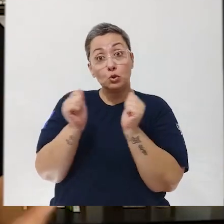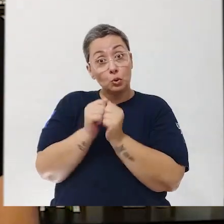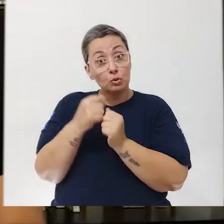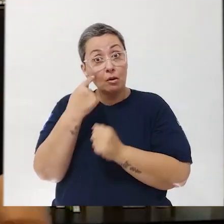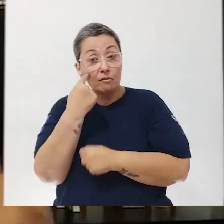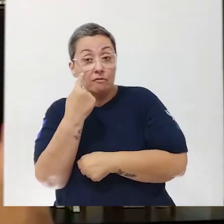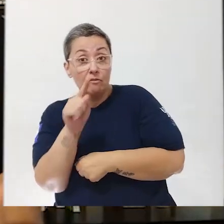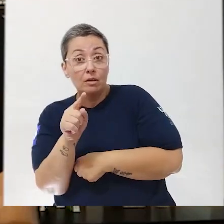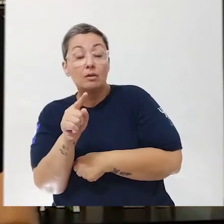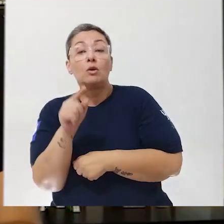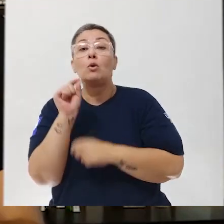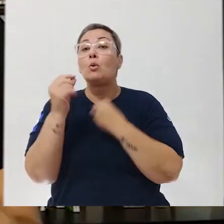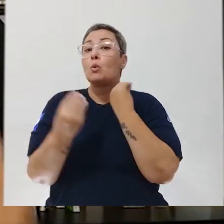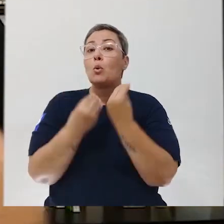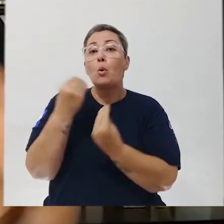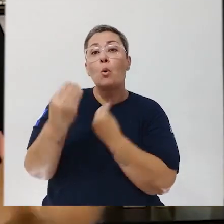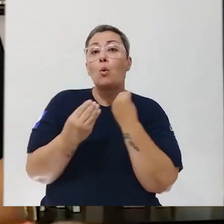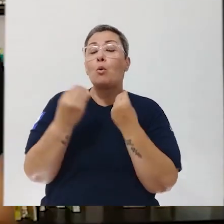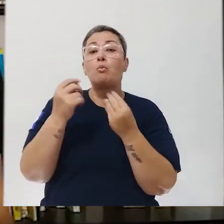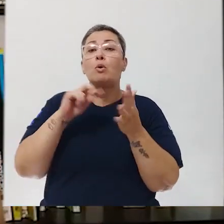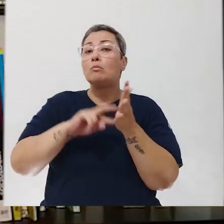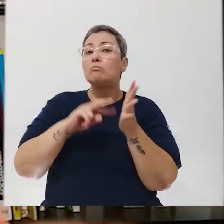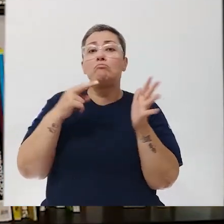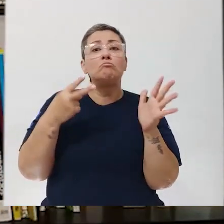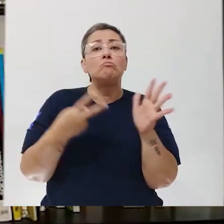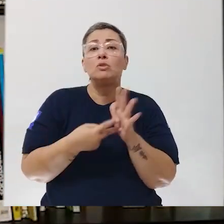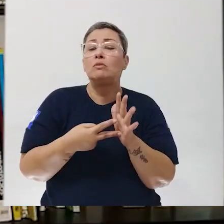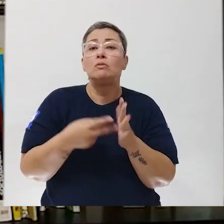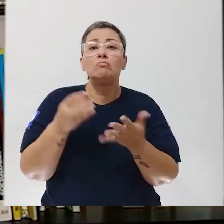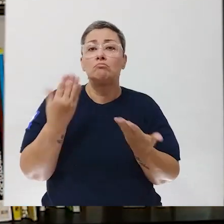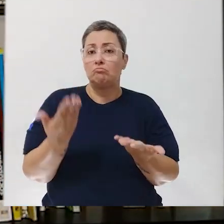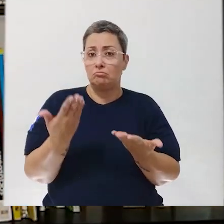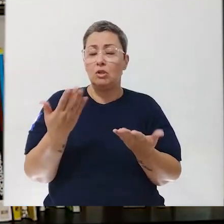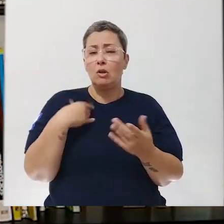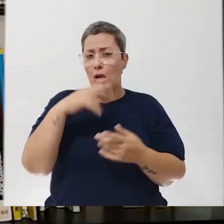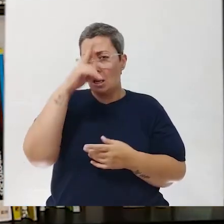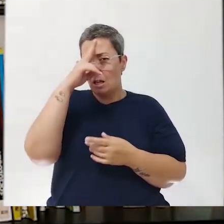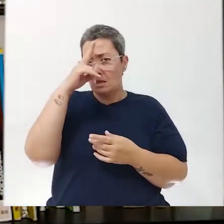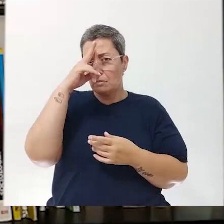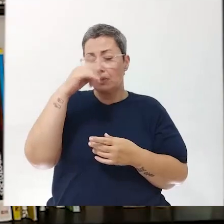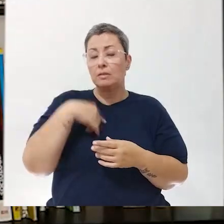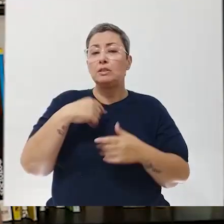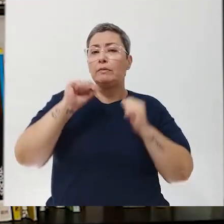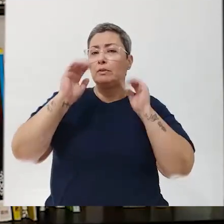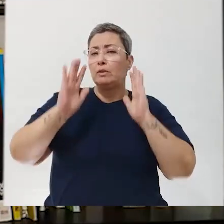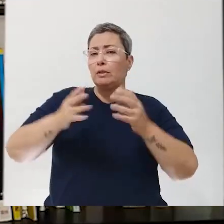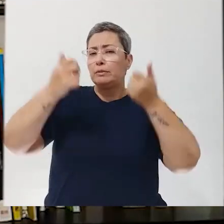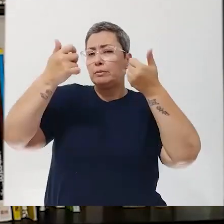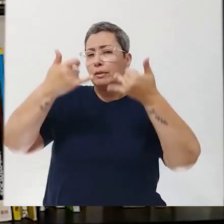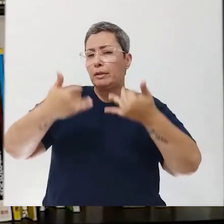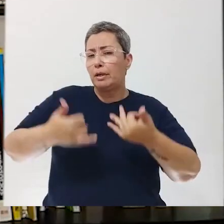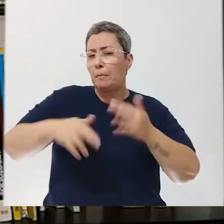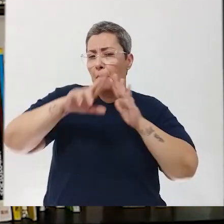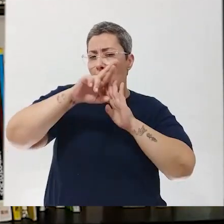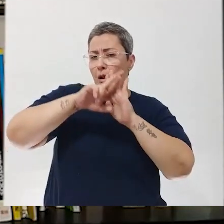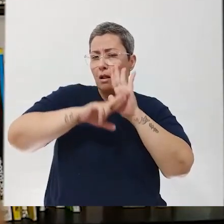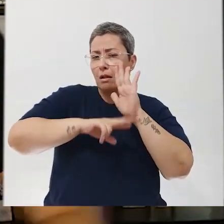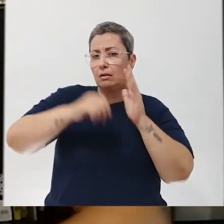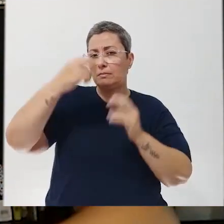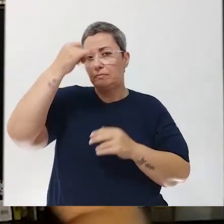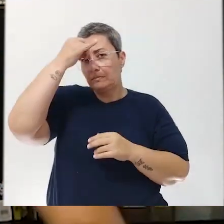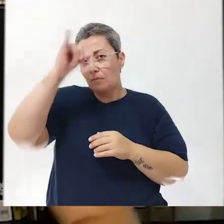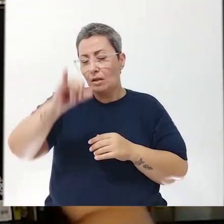juntos e juntas nós vamos ver o que essa imagem quer dizer. Vocês se lembram que a gente falou bastante dos protocolos de